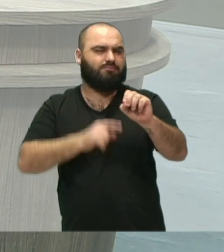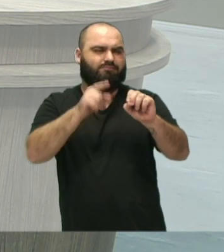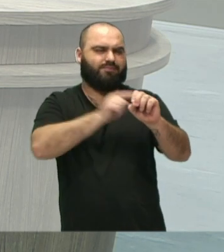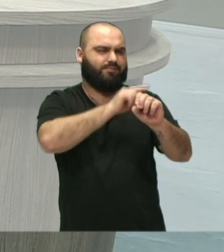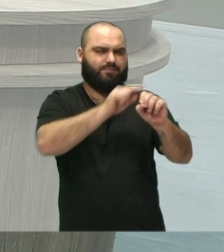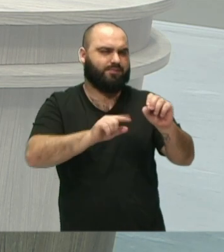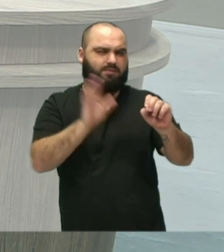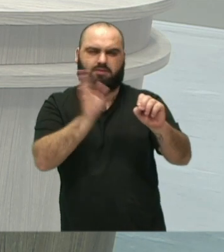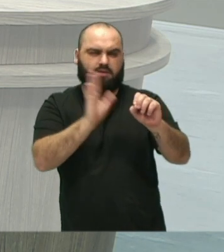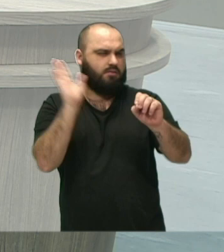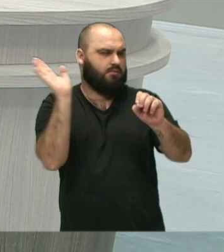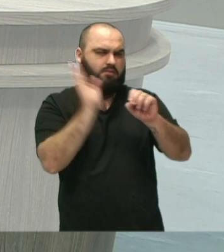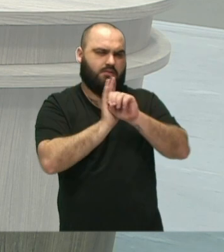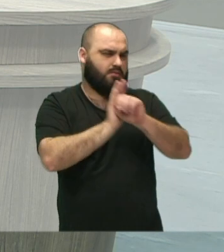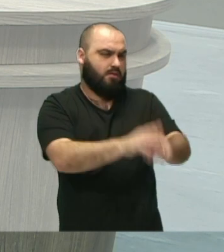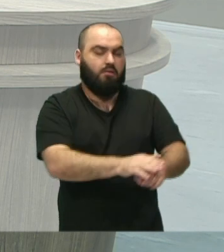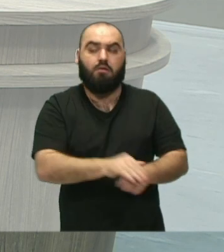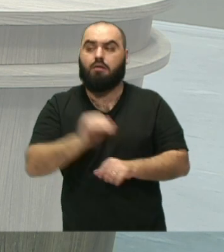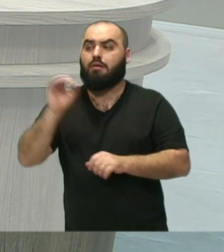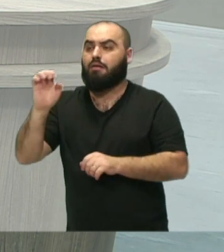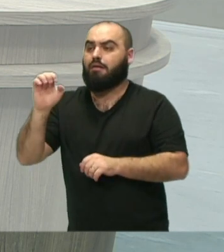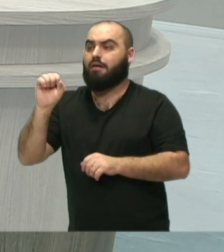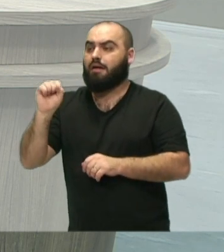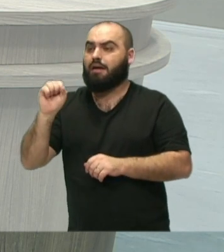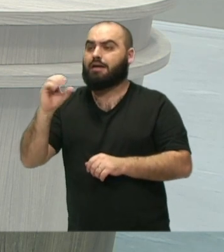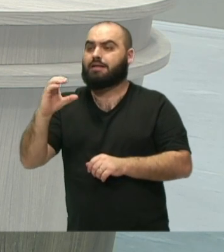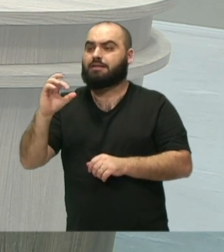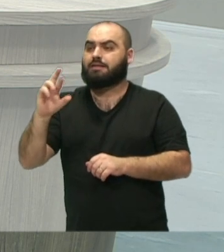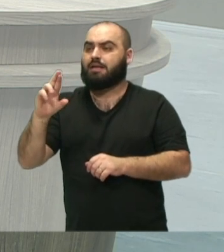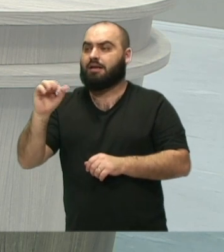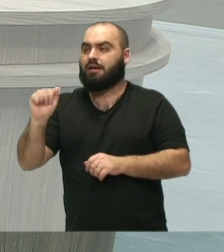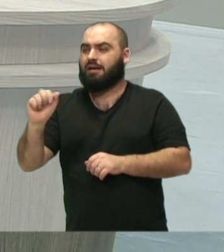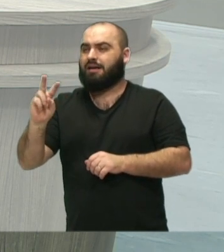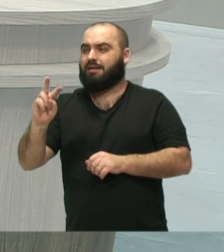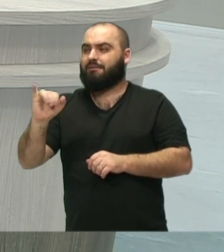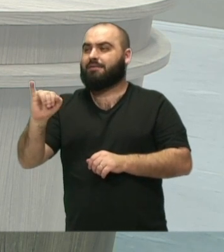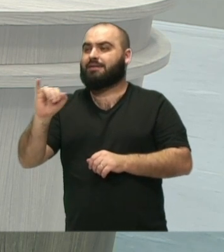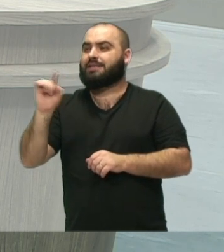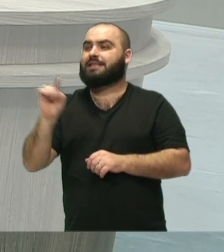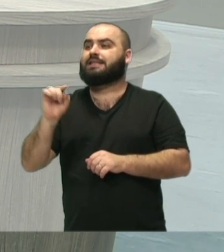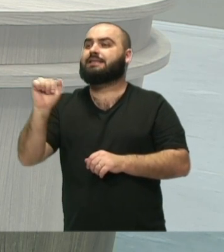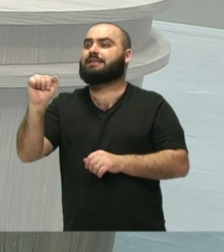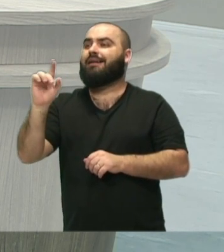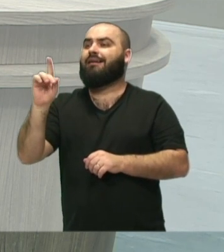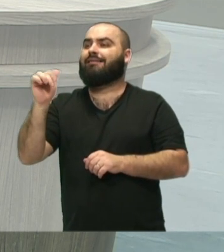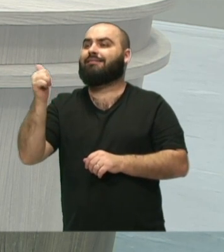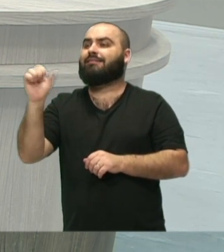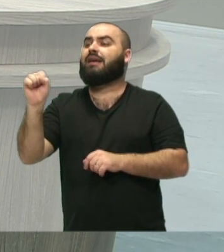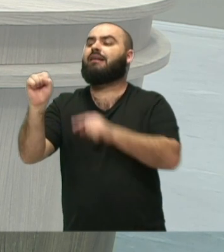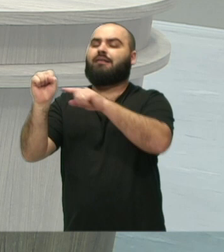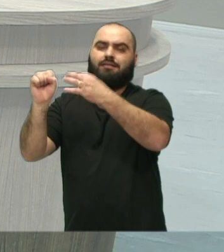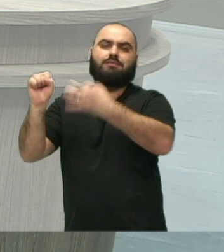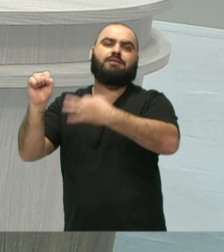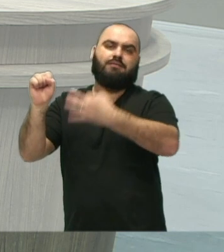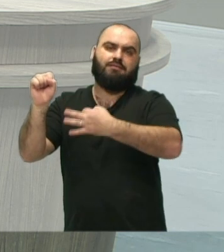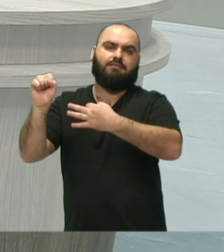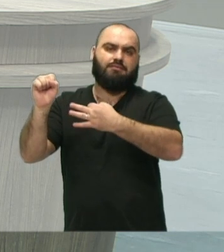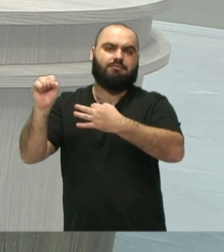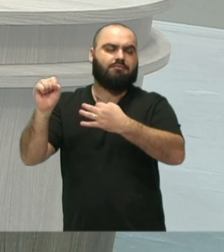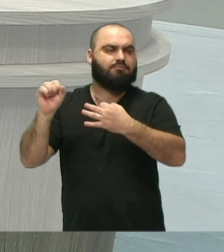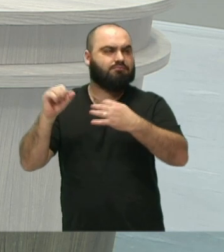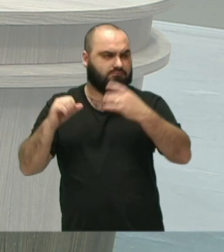escravas, elas foram escravizadas. Isso para ti é importante também, é importante para que se faça essa